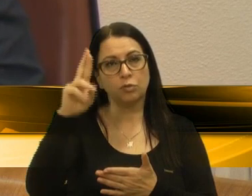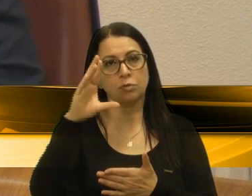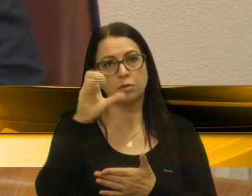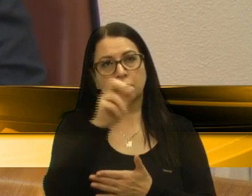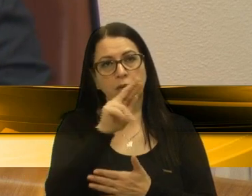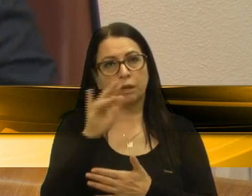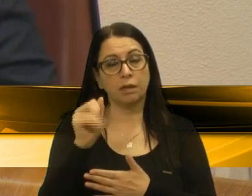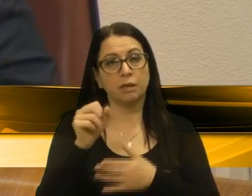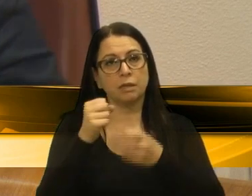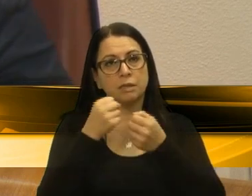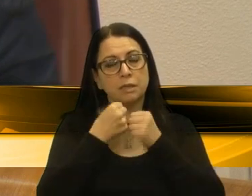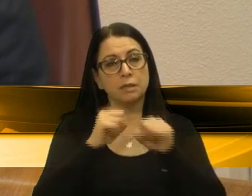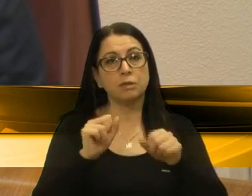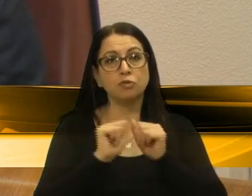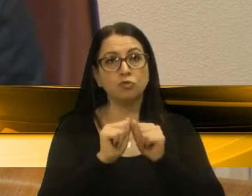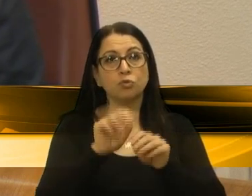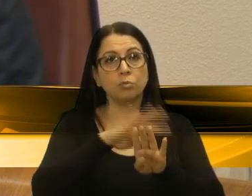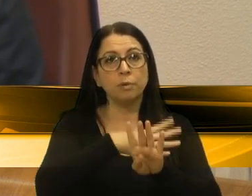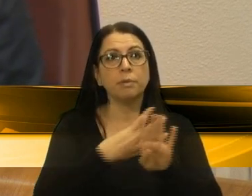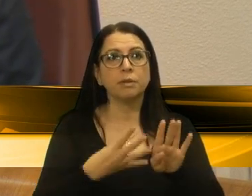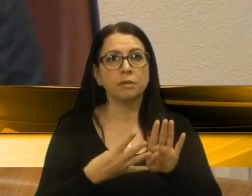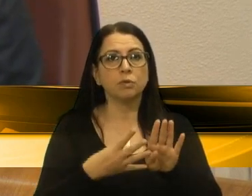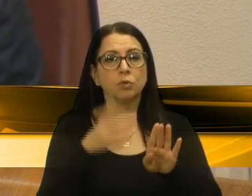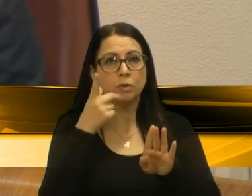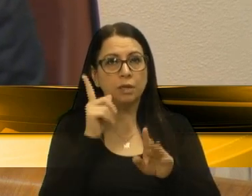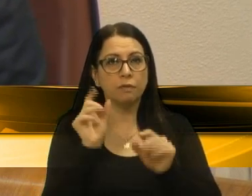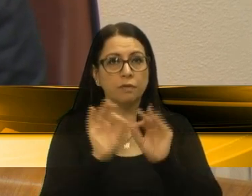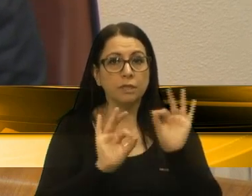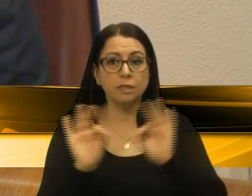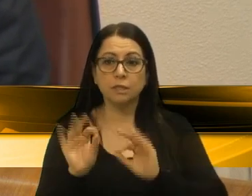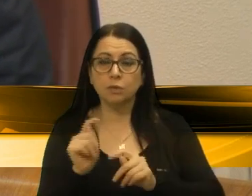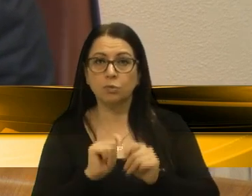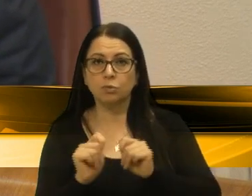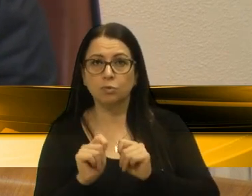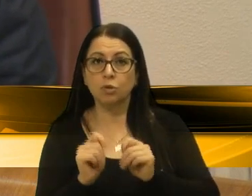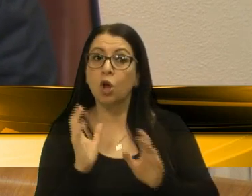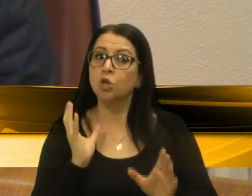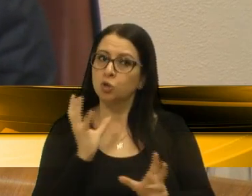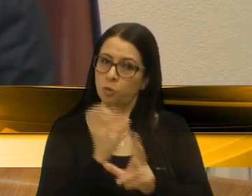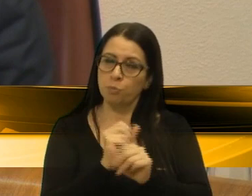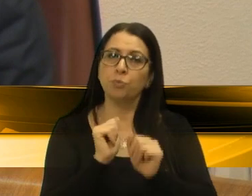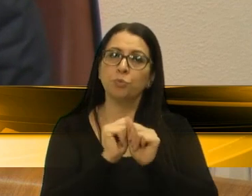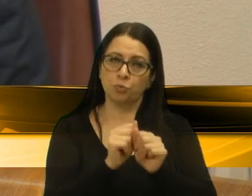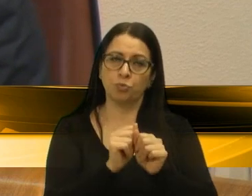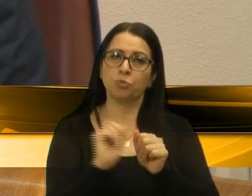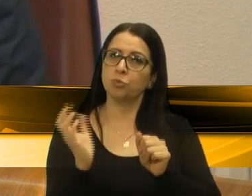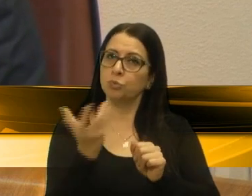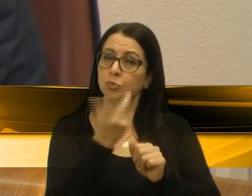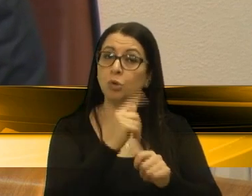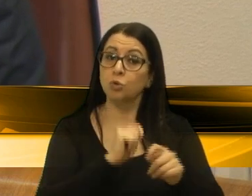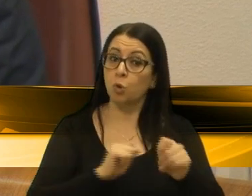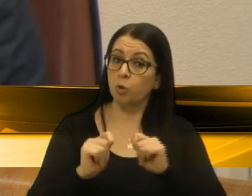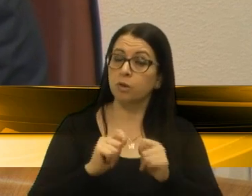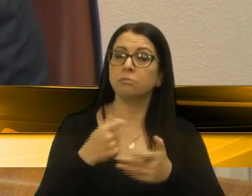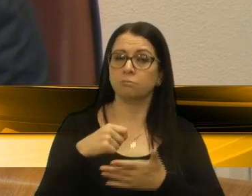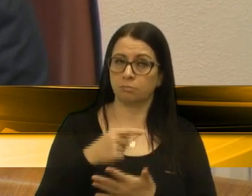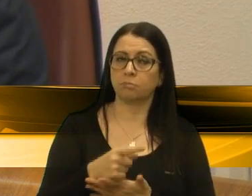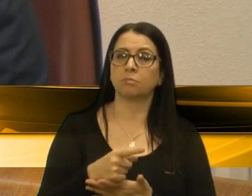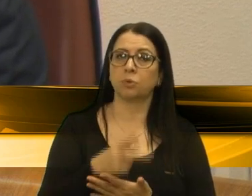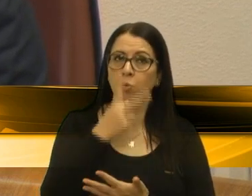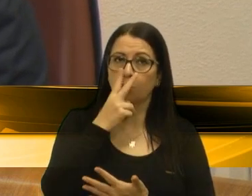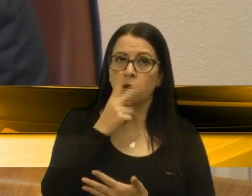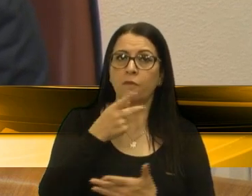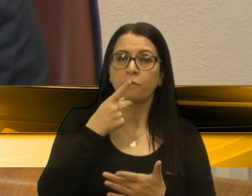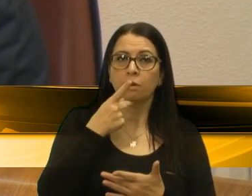da secretaria que, através de uma planilha de Excel, conseguem fazer esses controles. Claro que, somado a isso, todos os controles necessários, como eu disse, que